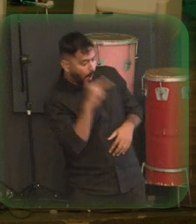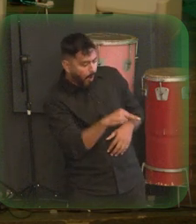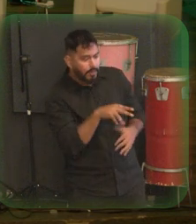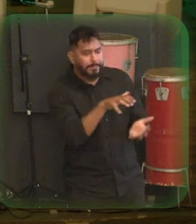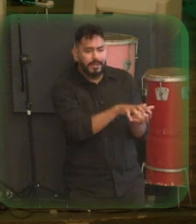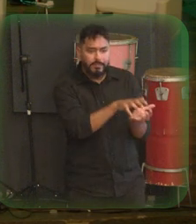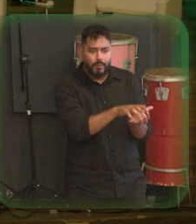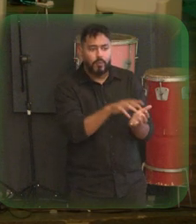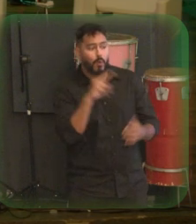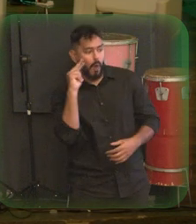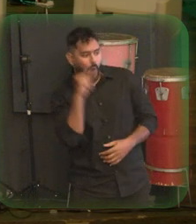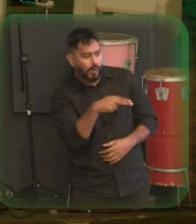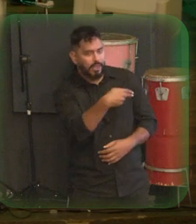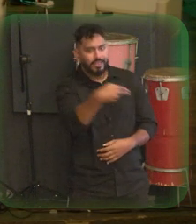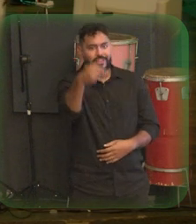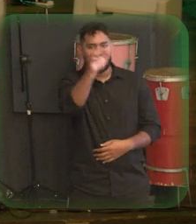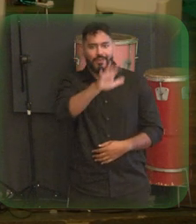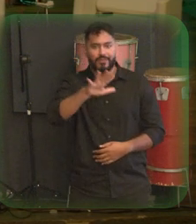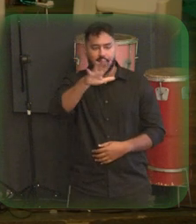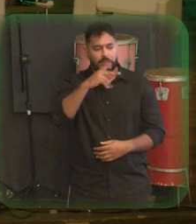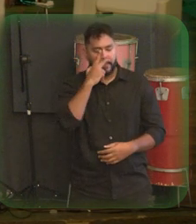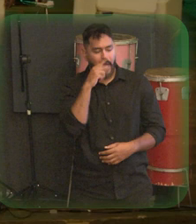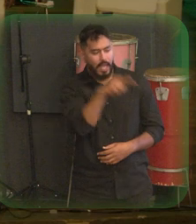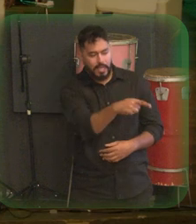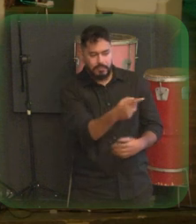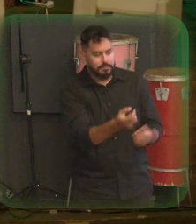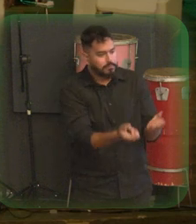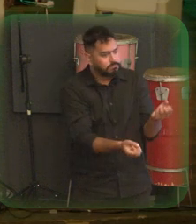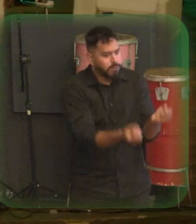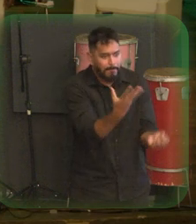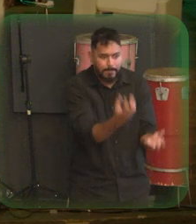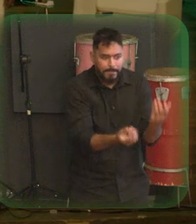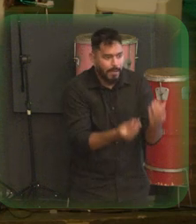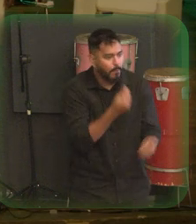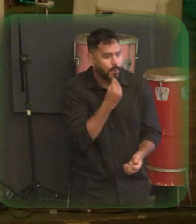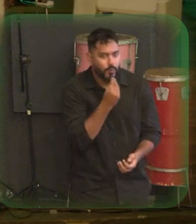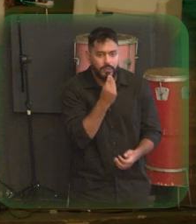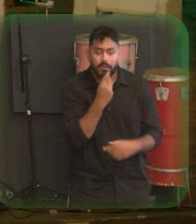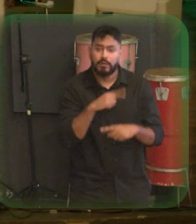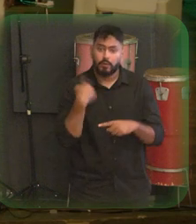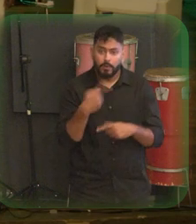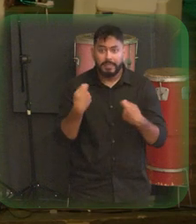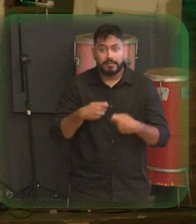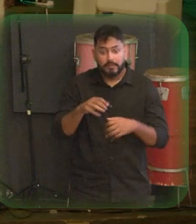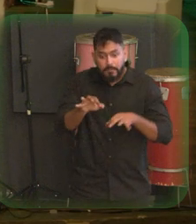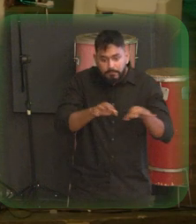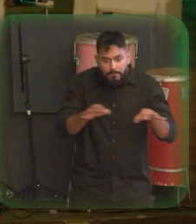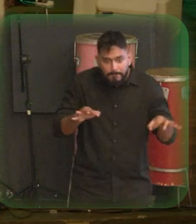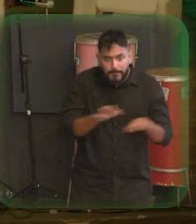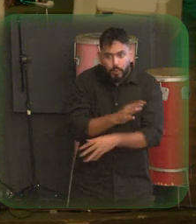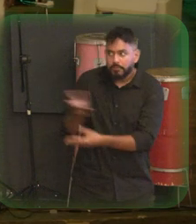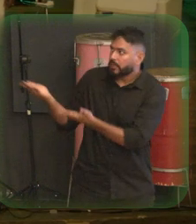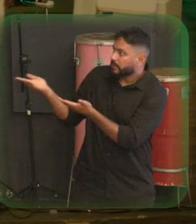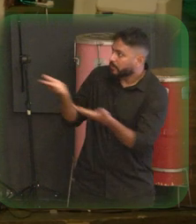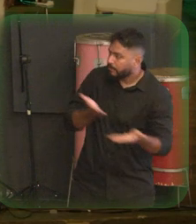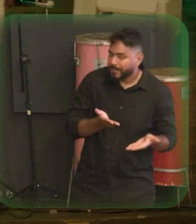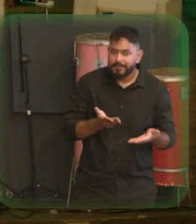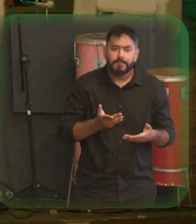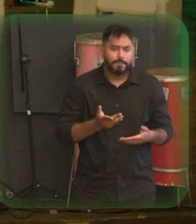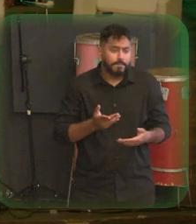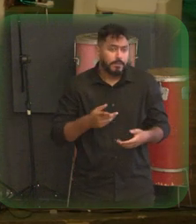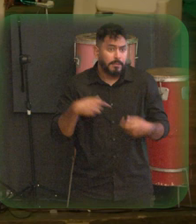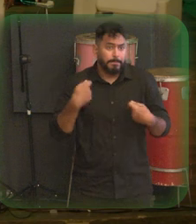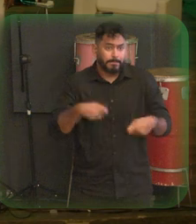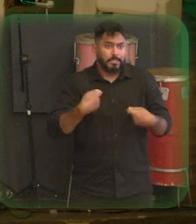para Pernambuco como um grande celeiro de oportunidades e a gente não está pronto para poder receber esse povo. E a gente precisa ser tão grande como o povo pensa que a gente é